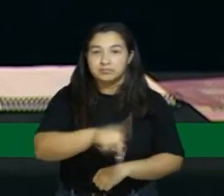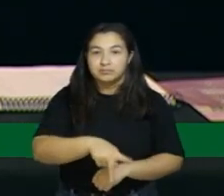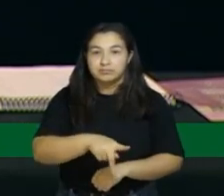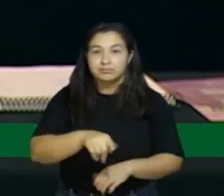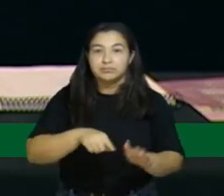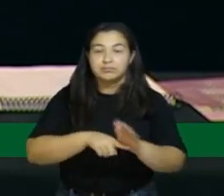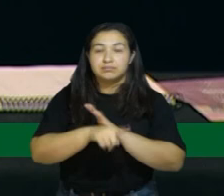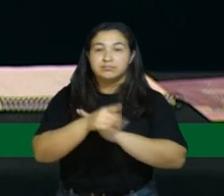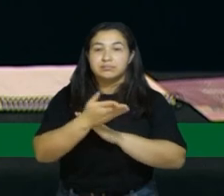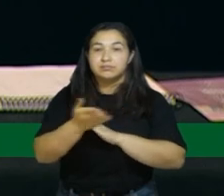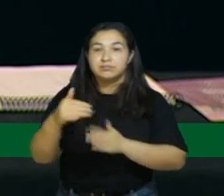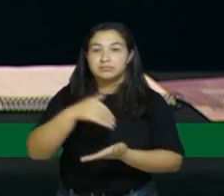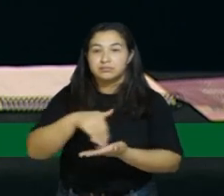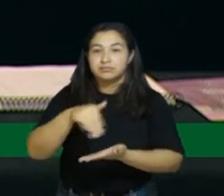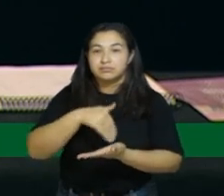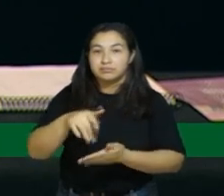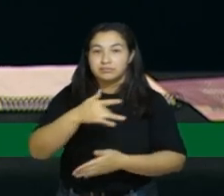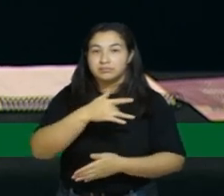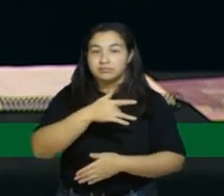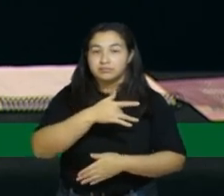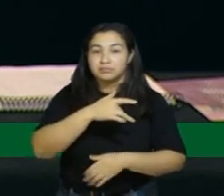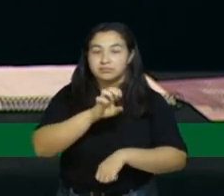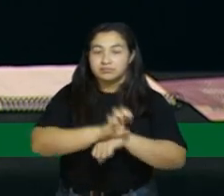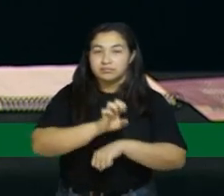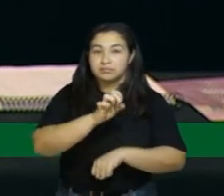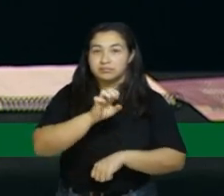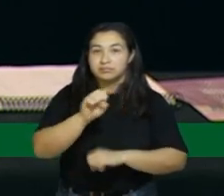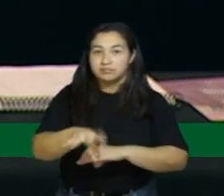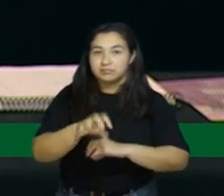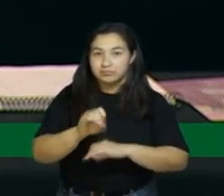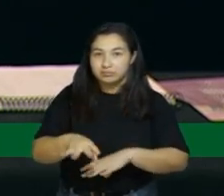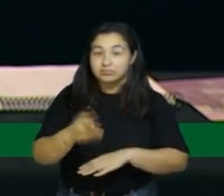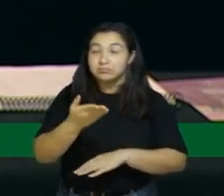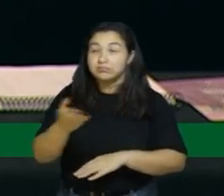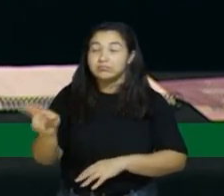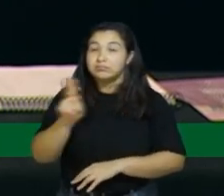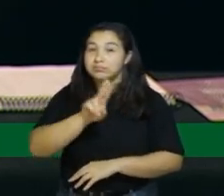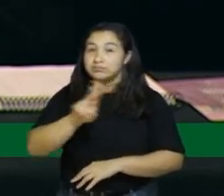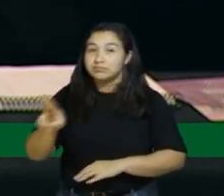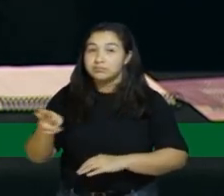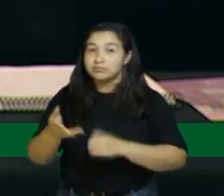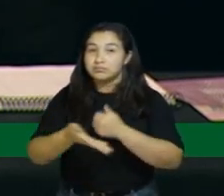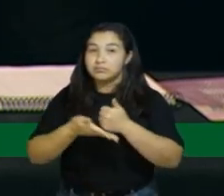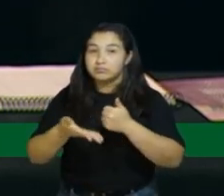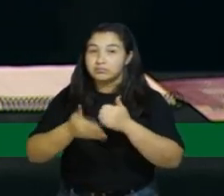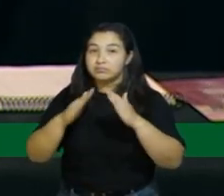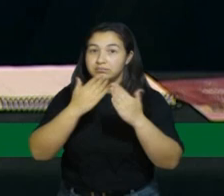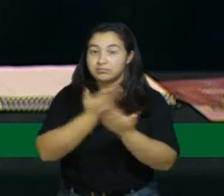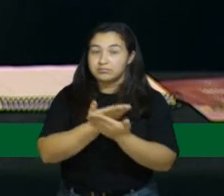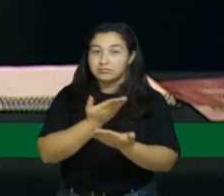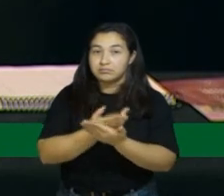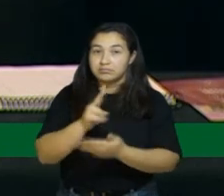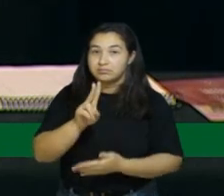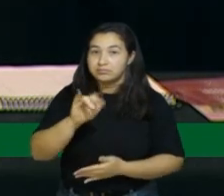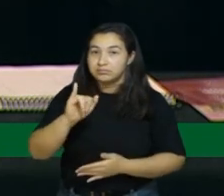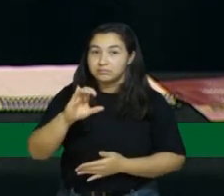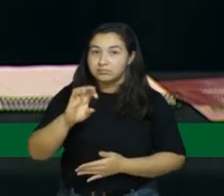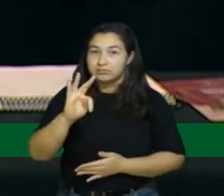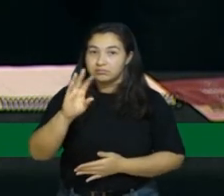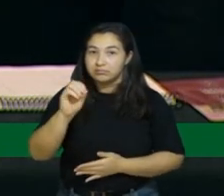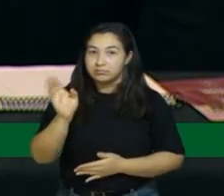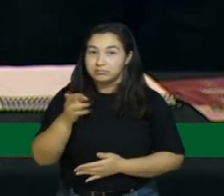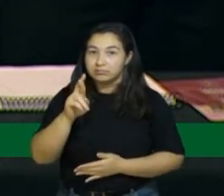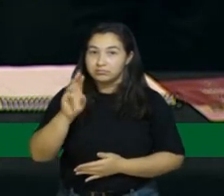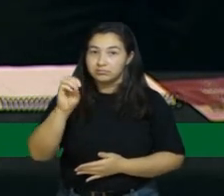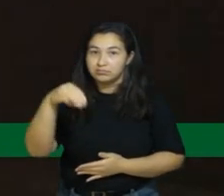solicitando ao secretário de Estado da Educação informações acerca da denominação da Escola de Educação Básica Vitório Roman em discussão não